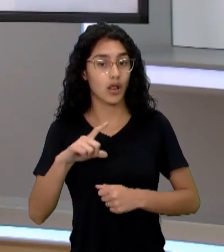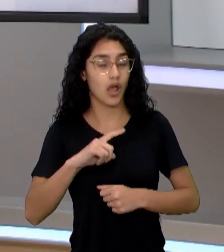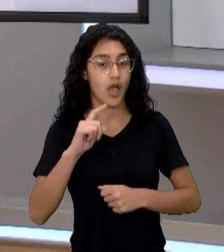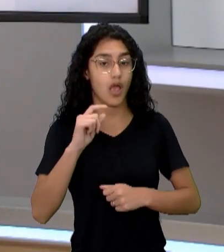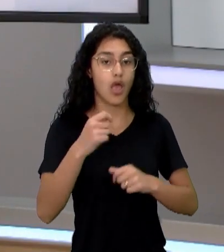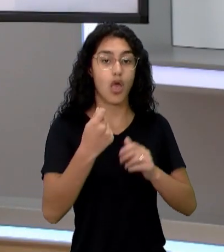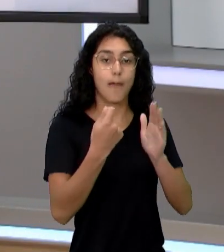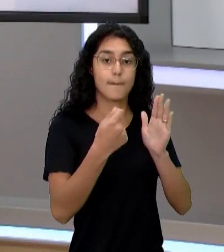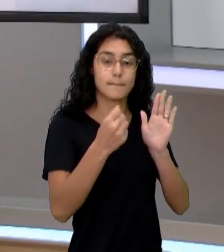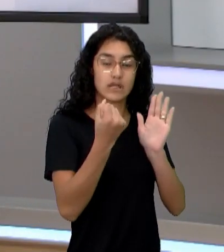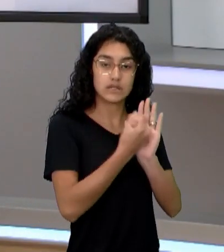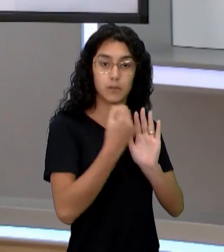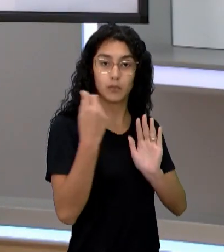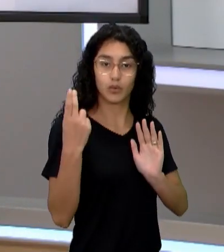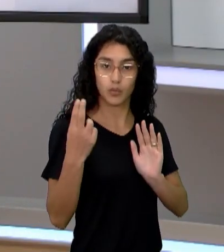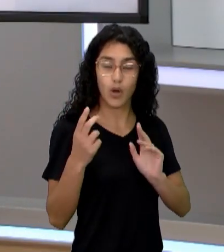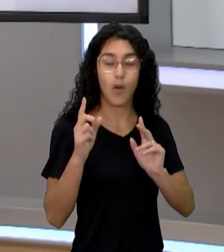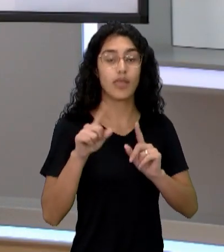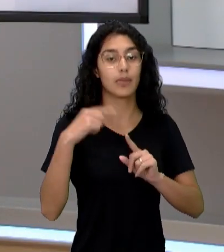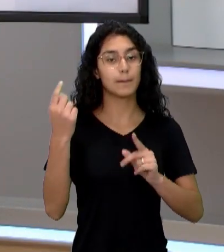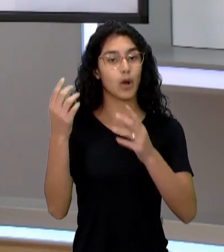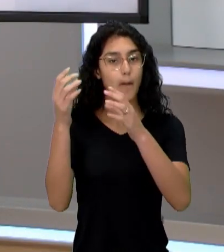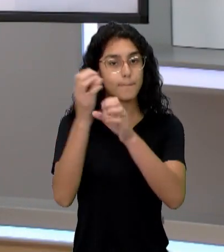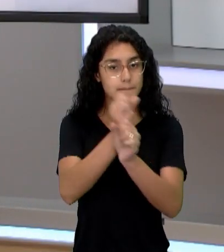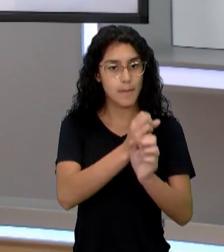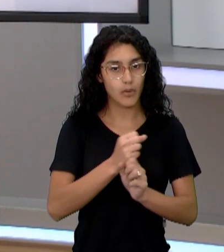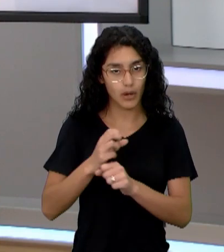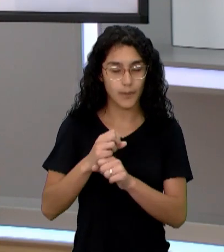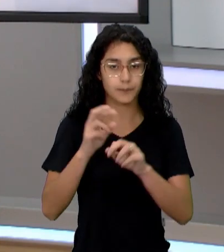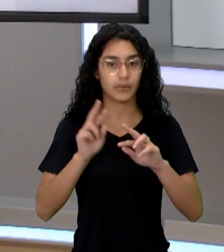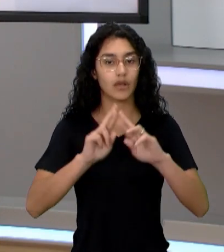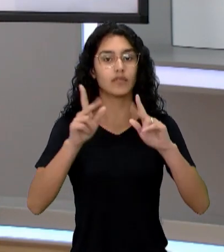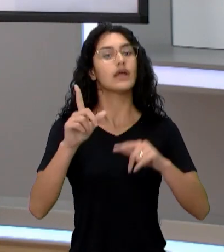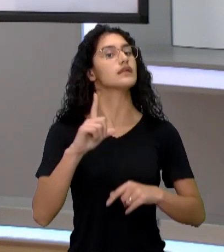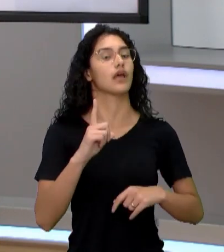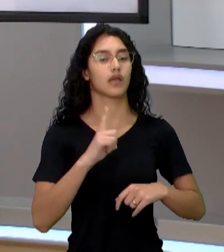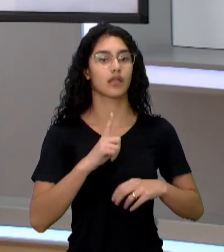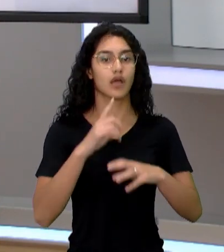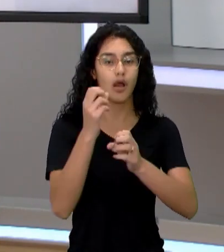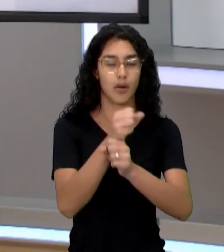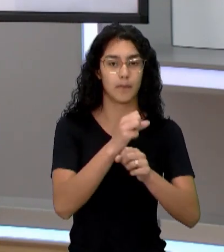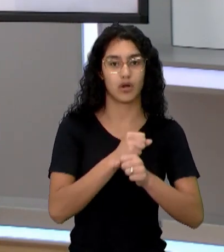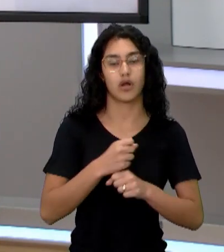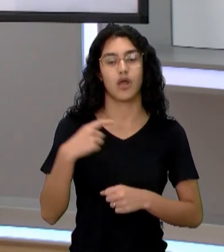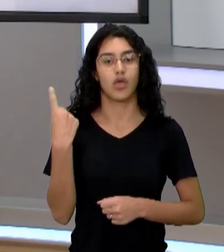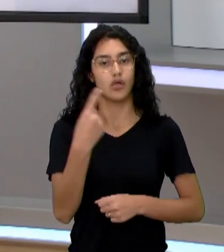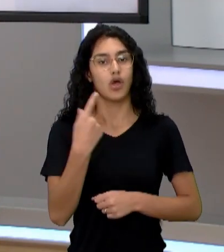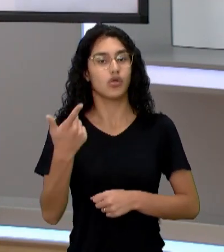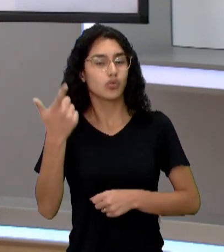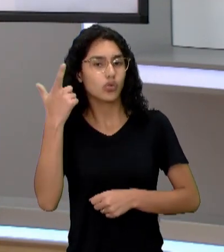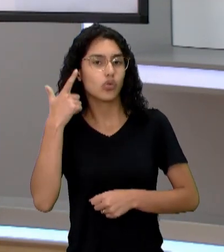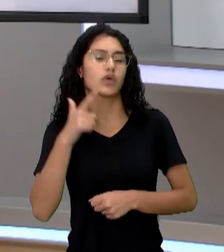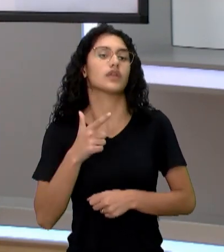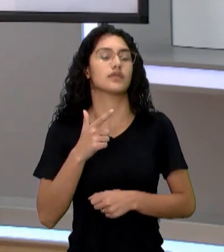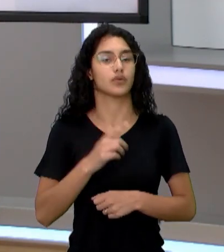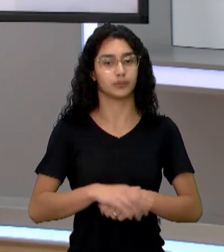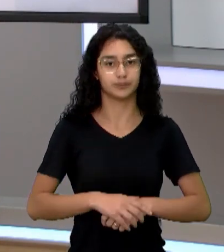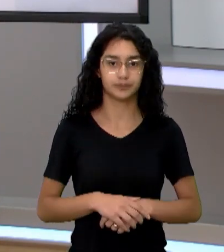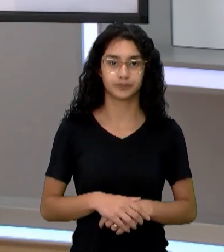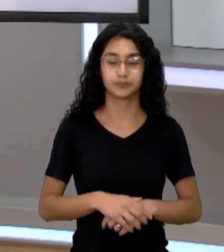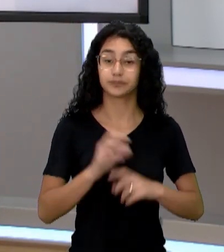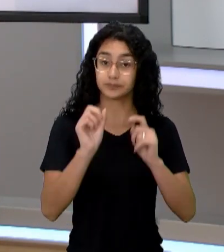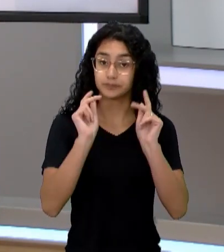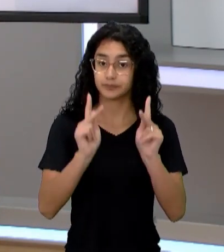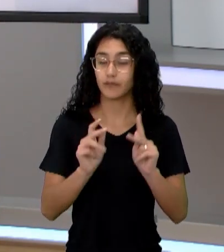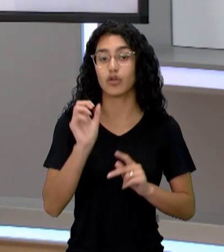né? E depois a gente calculasse a diferença aí entre os somatórios que a gente conquistou aí através das operações, tá certo?